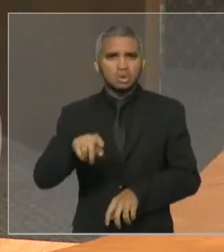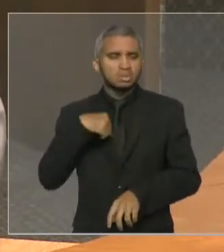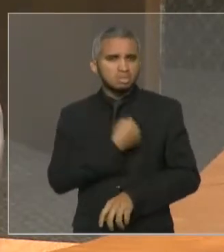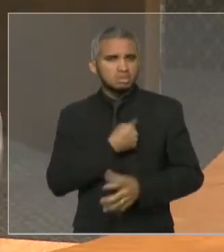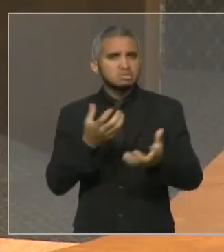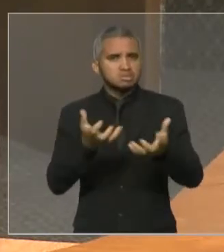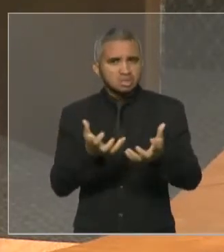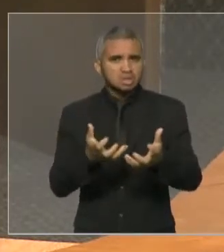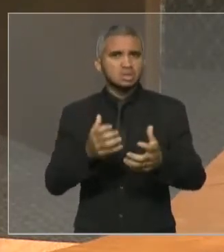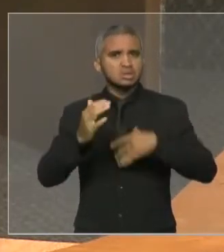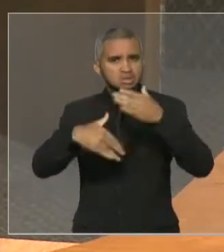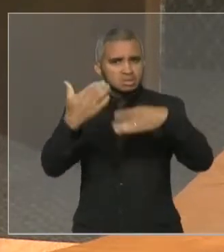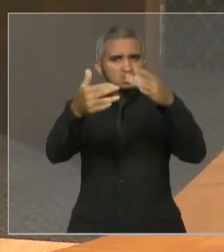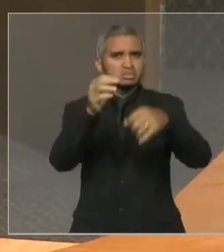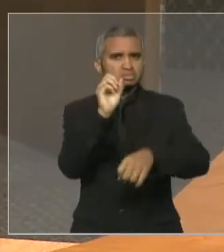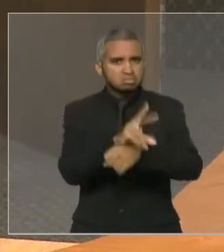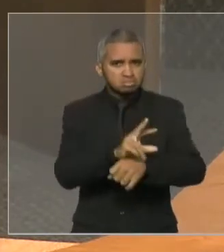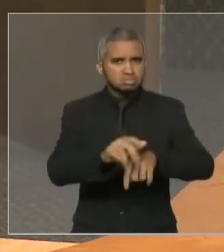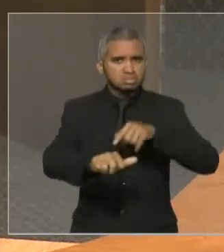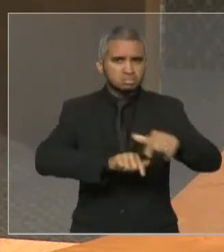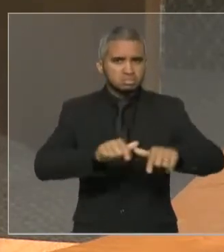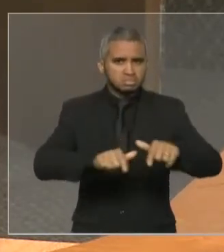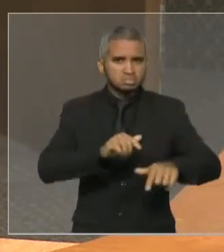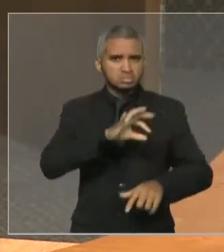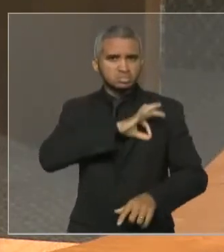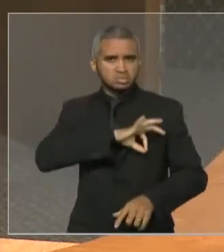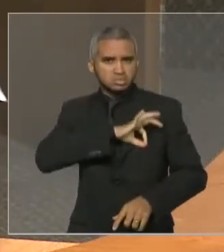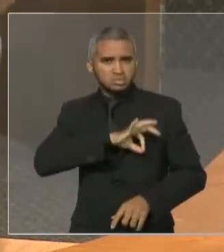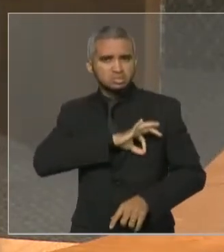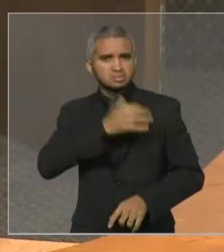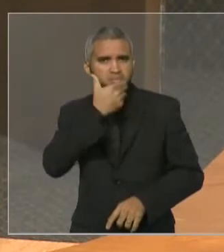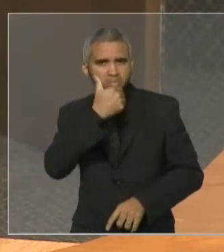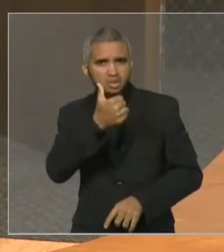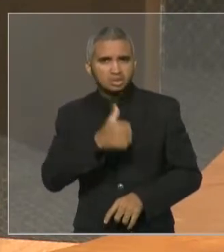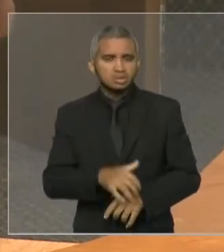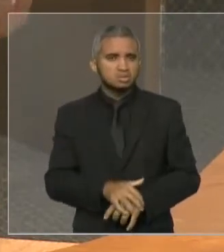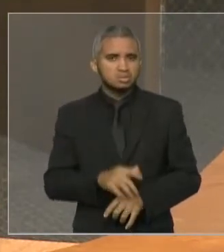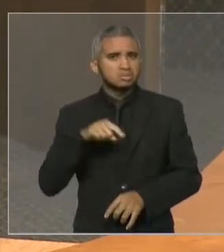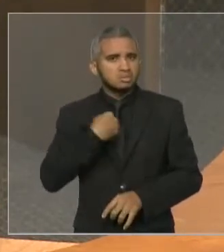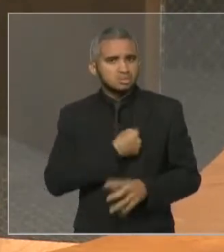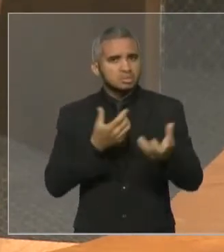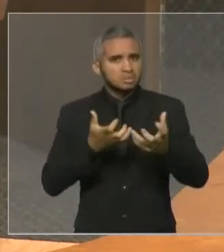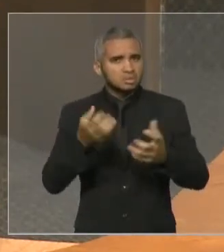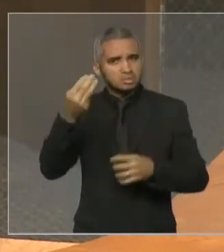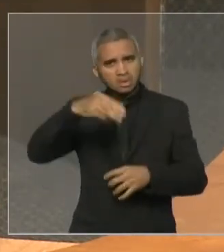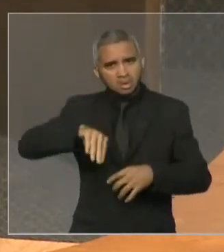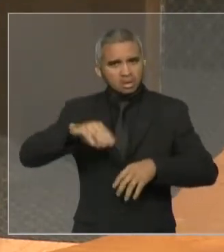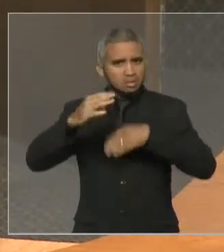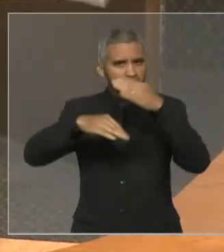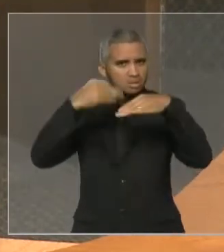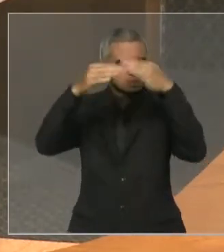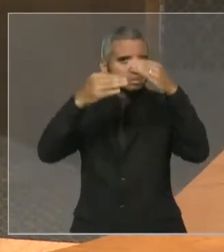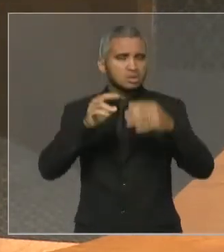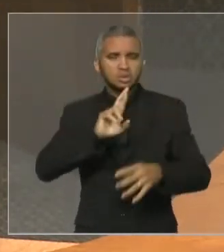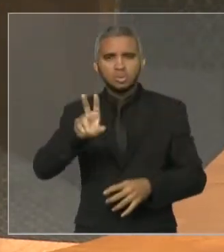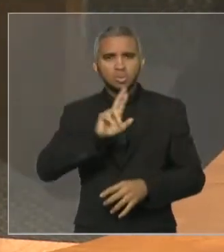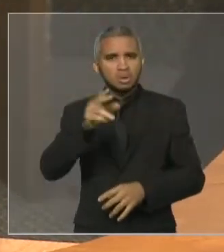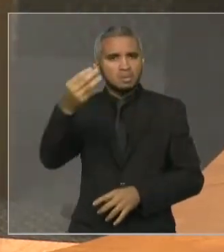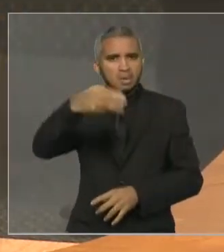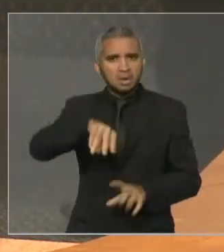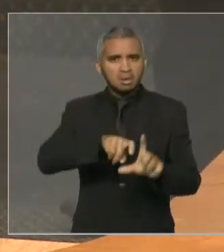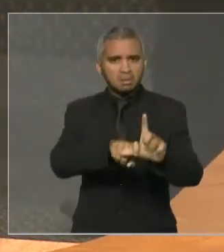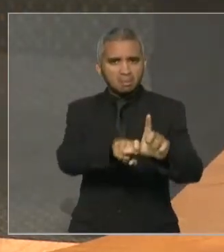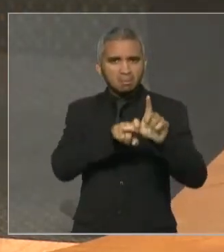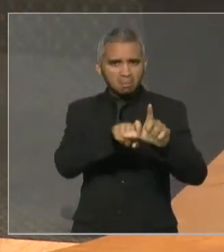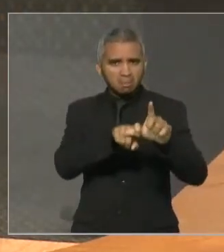renda. Queremos oportunidades para os nossos jovens. Nós queremos sim um Maranhão que cresça, não um Maranhão que esteja atolado em dívidas e que um